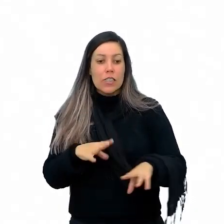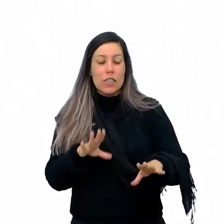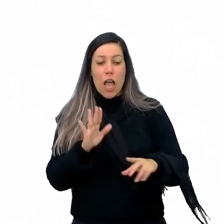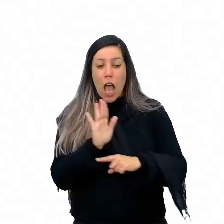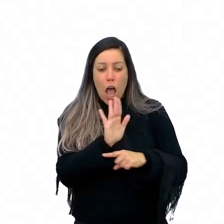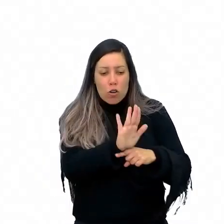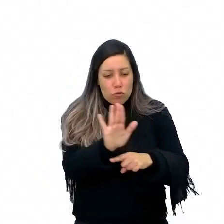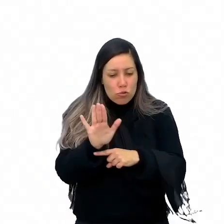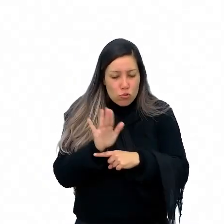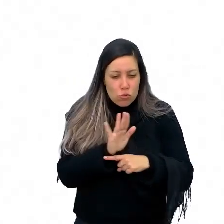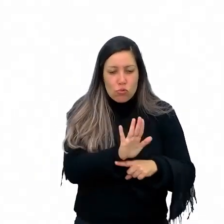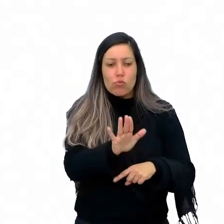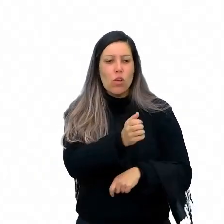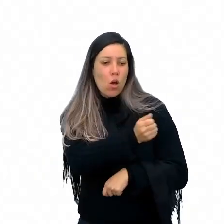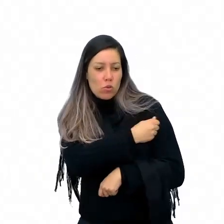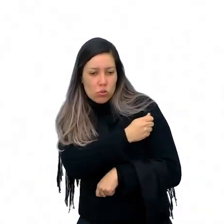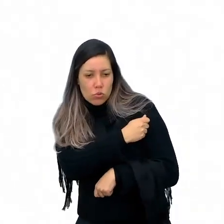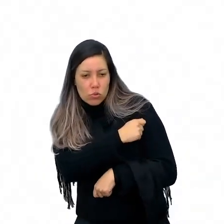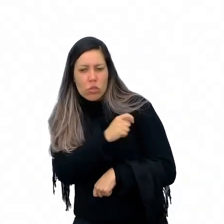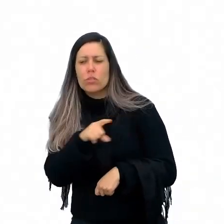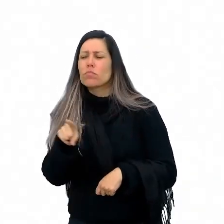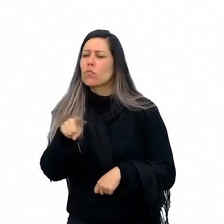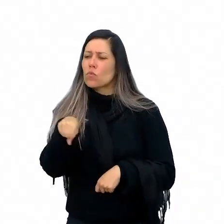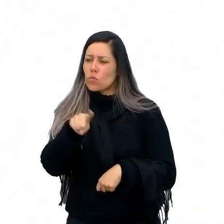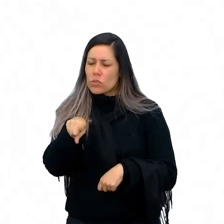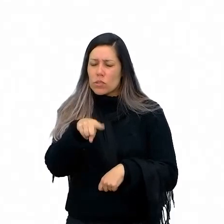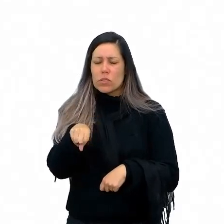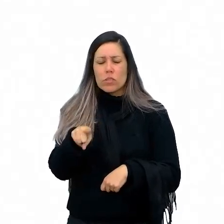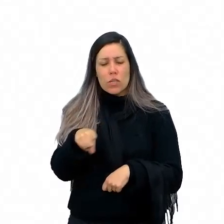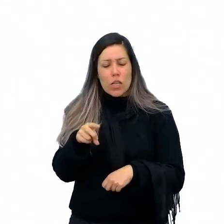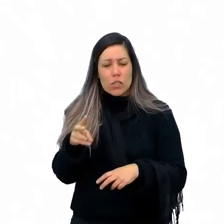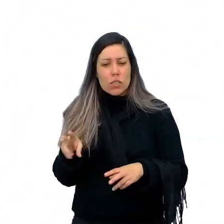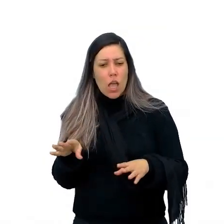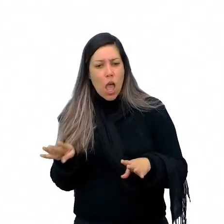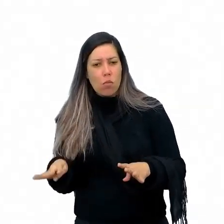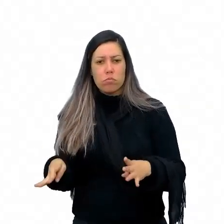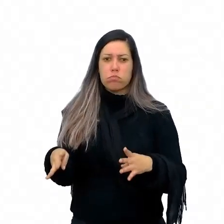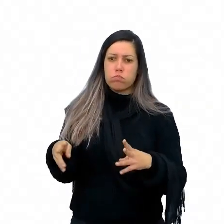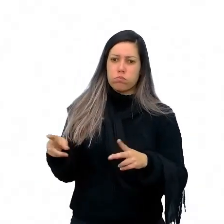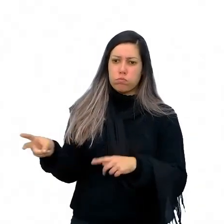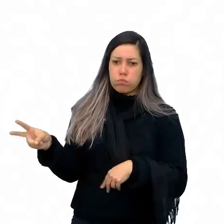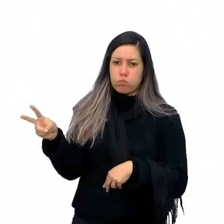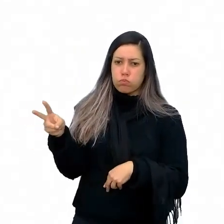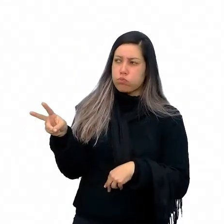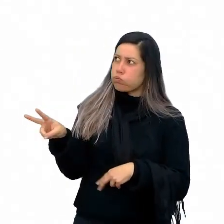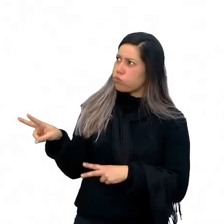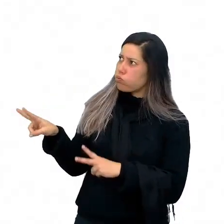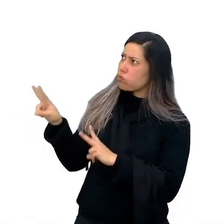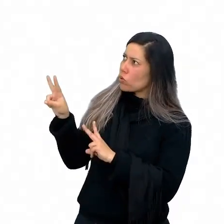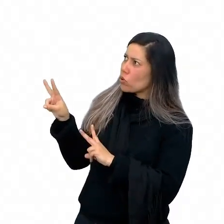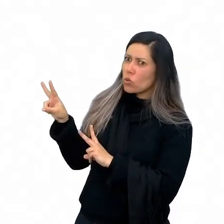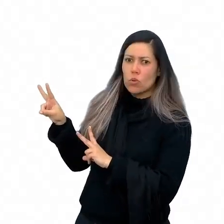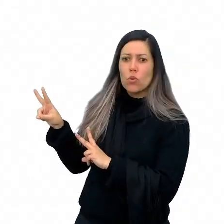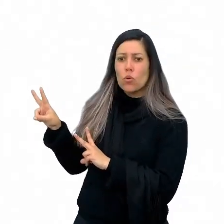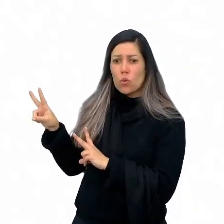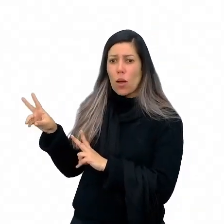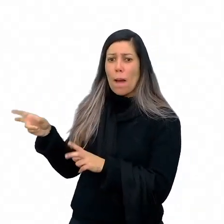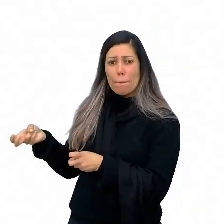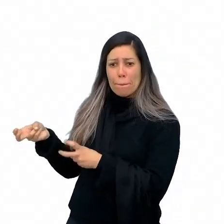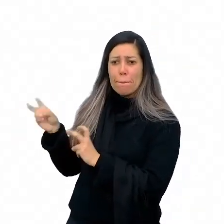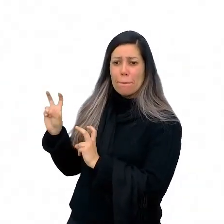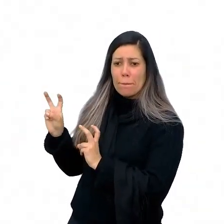eu acho que para vocês que estão me ouvindo agora, alguns vão se identificar, ou vão identificar, às vezes, colegas e